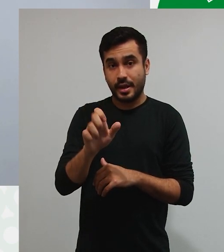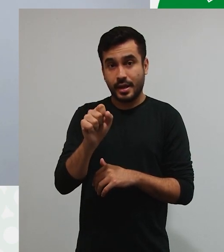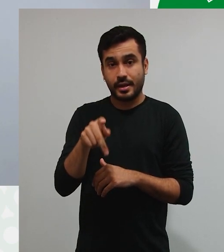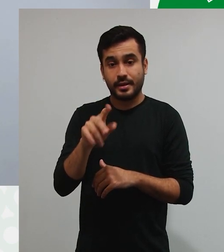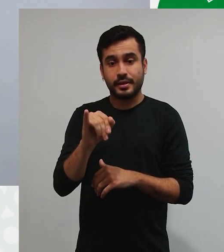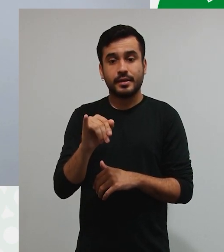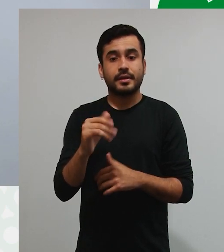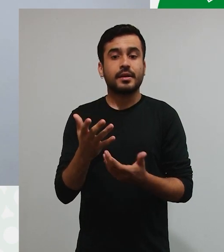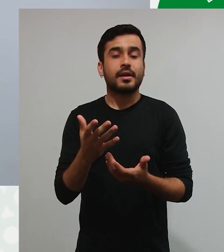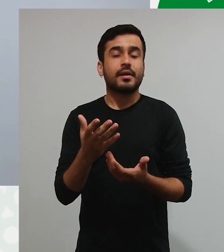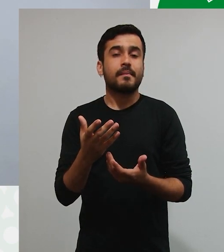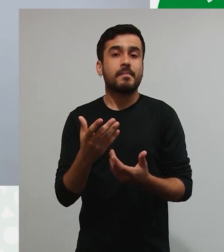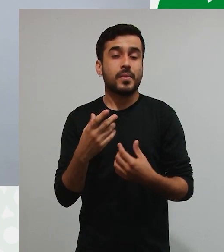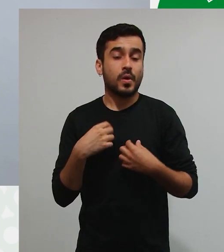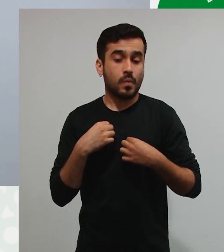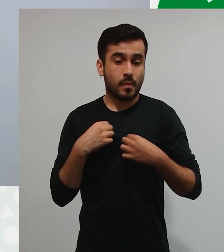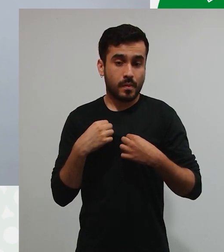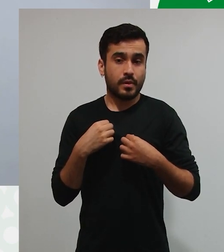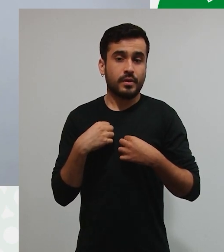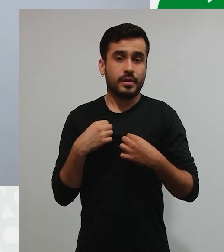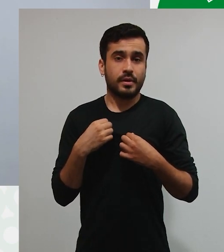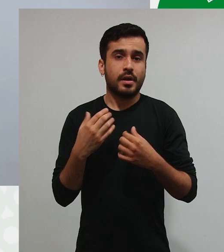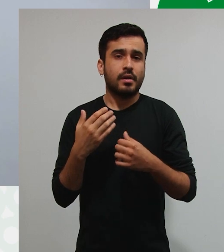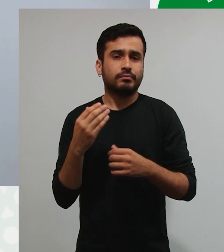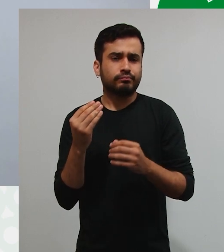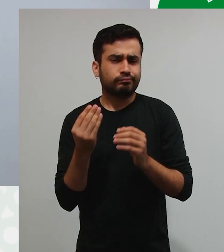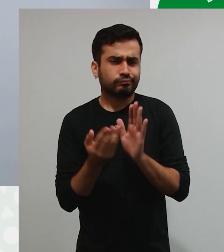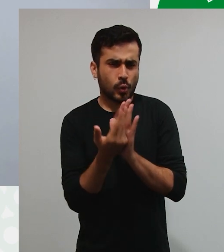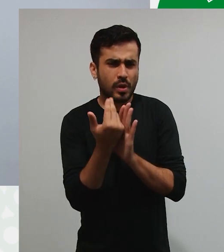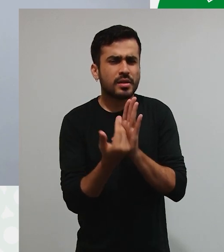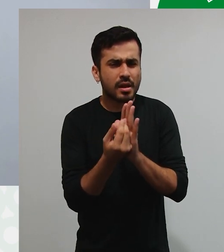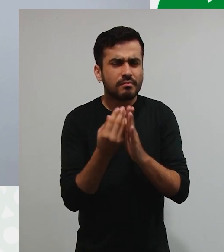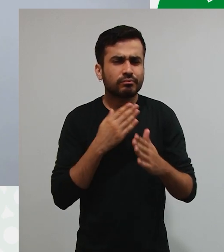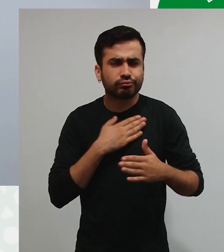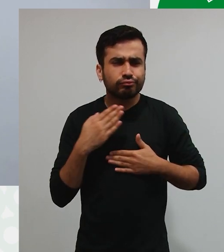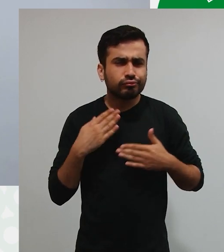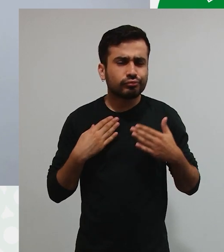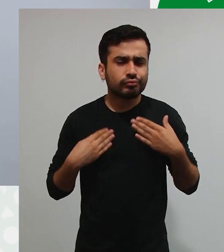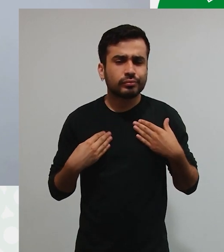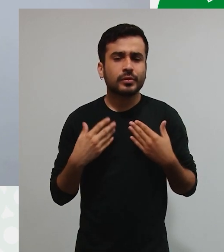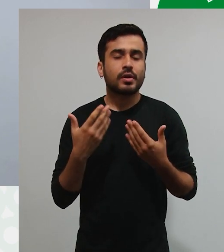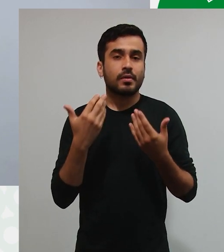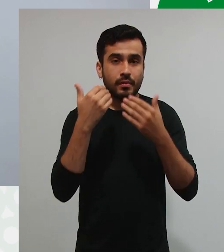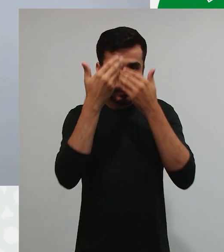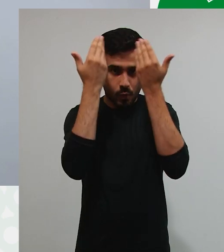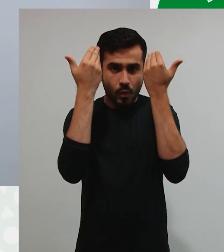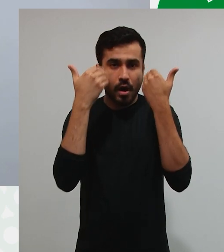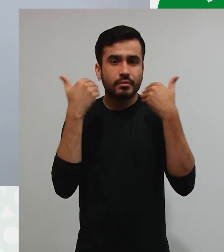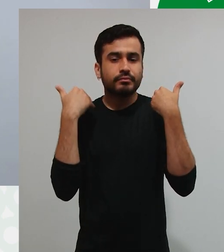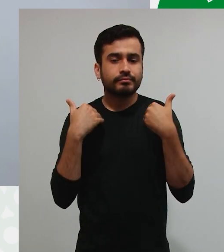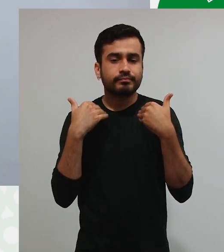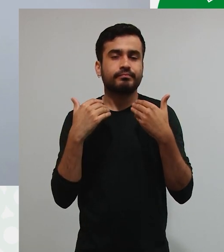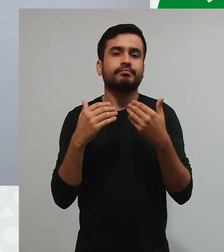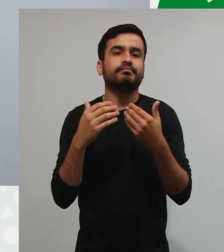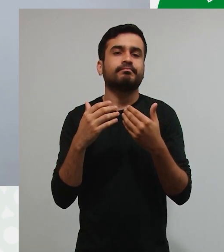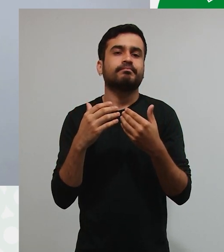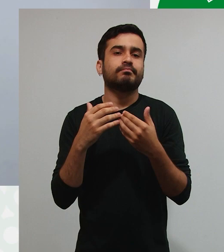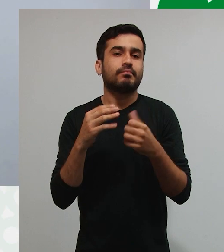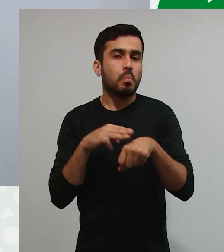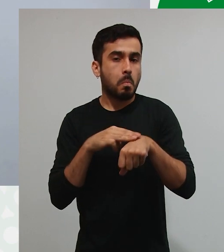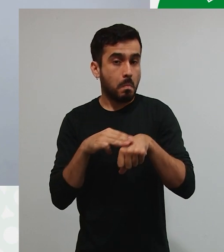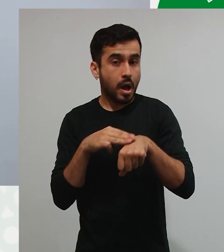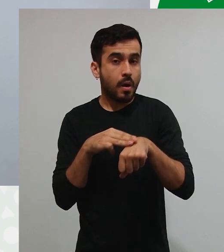Seja bem-vinda, professora Janete Gaeski. Olá! Meu nome, como a Anabela falou,